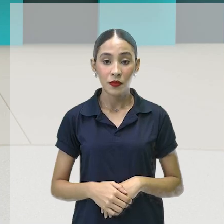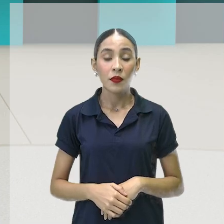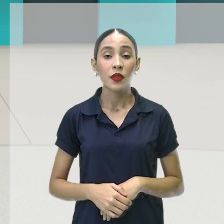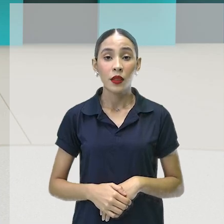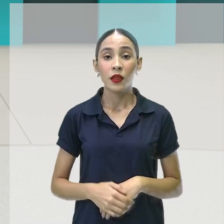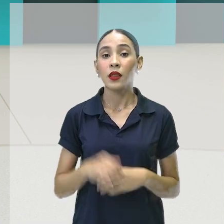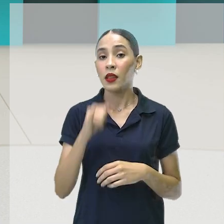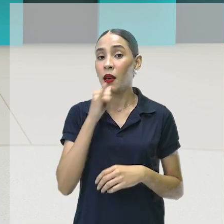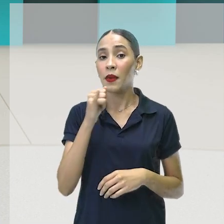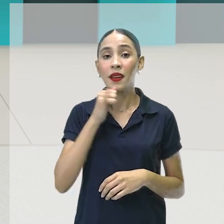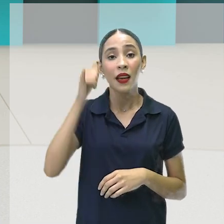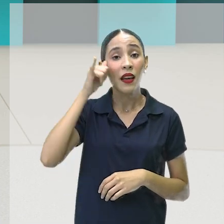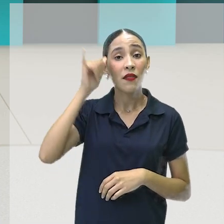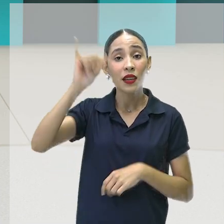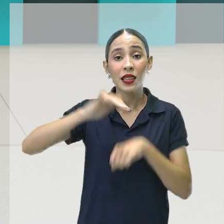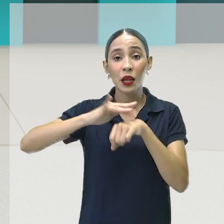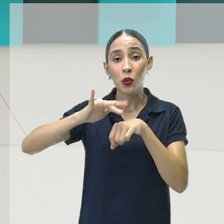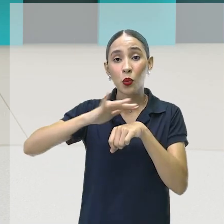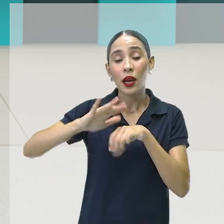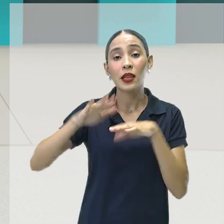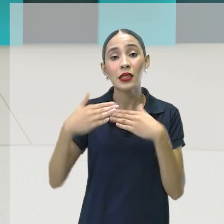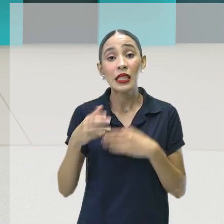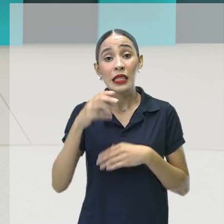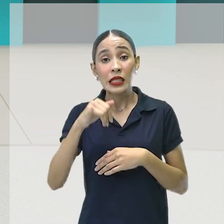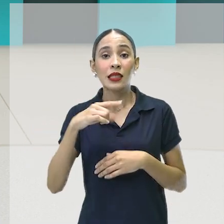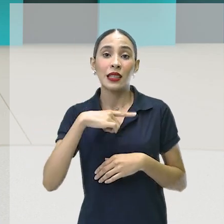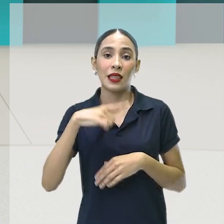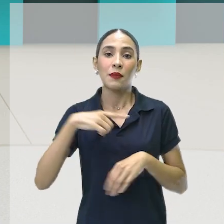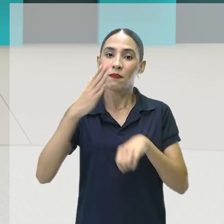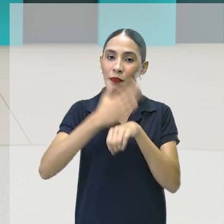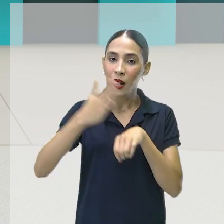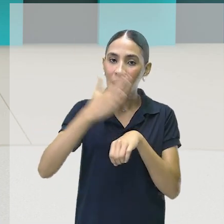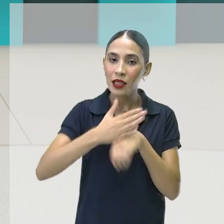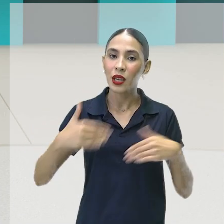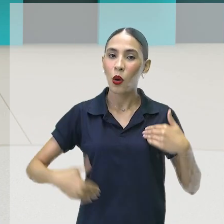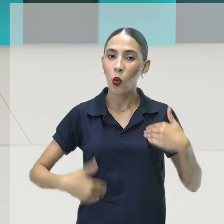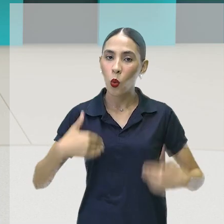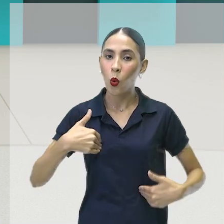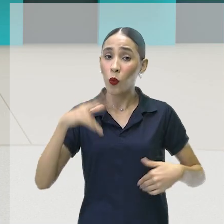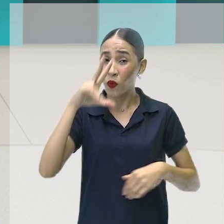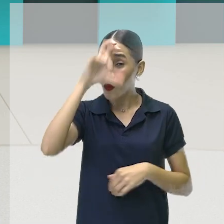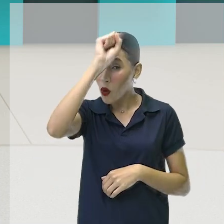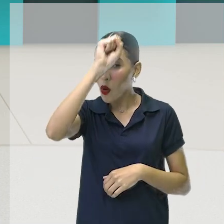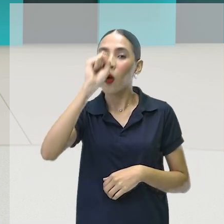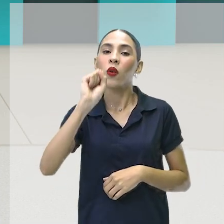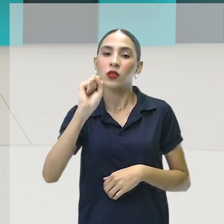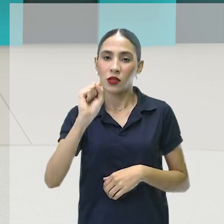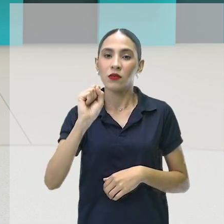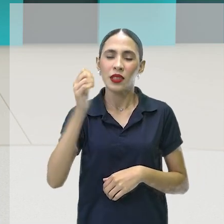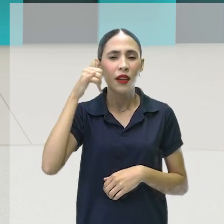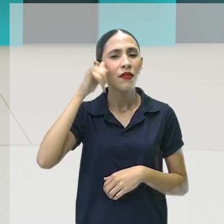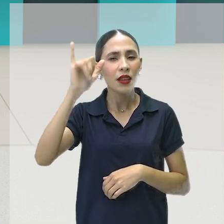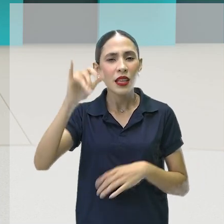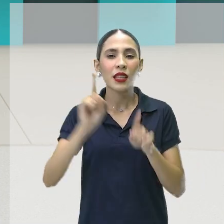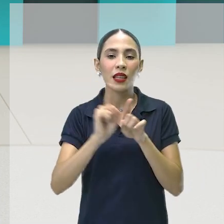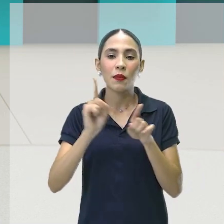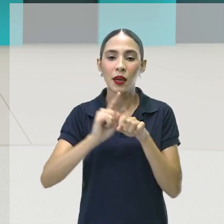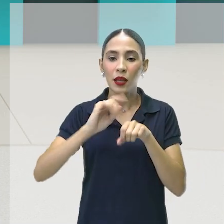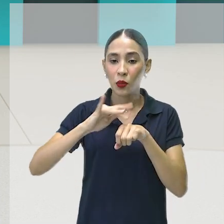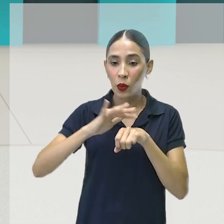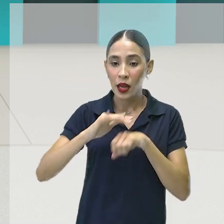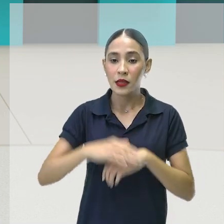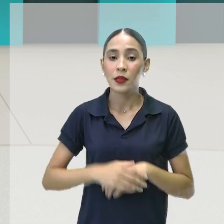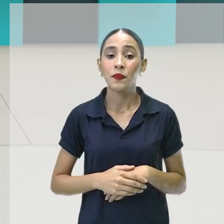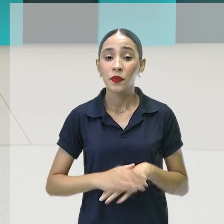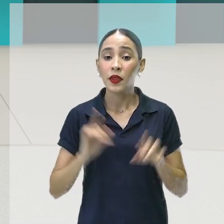Tem a prevenção das doenças, quando a gente se exercita, né, o nosso corpo fica forte e a gente previne essa questão das